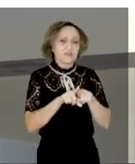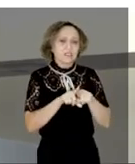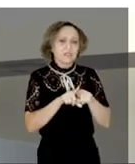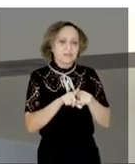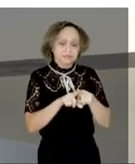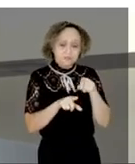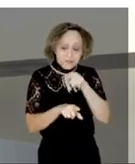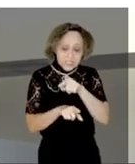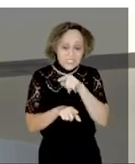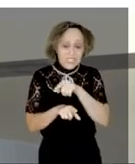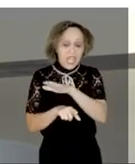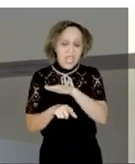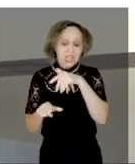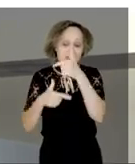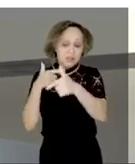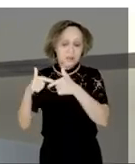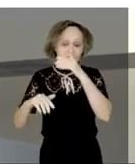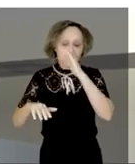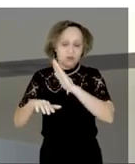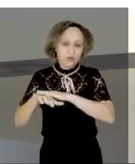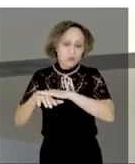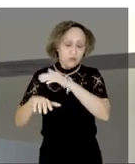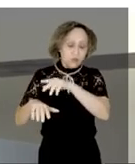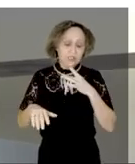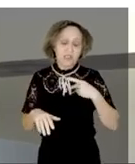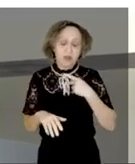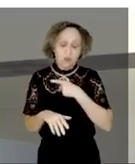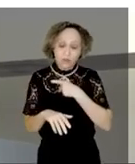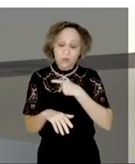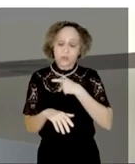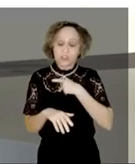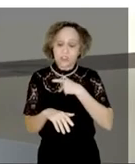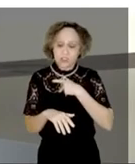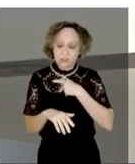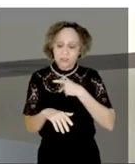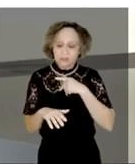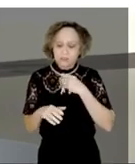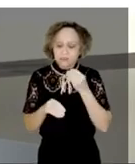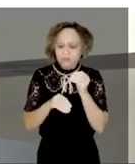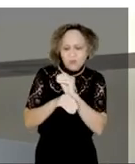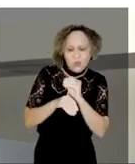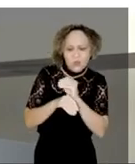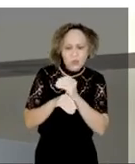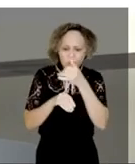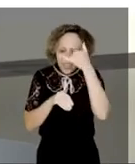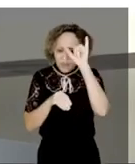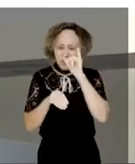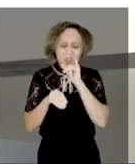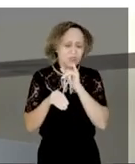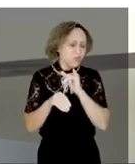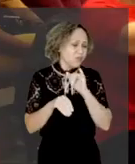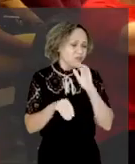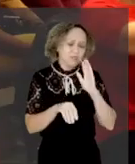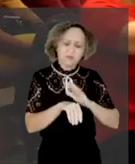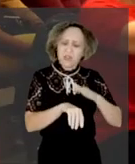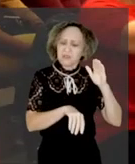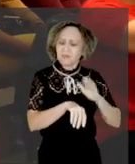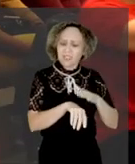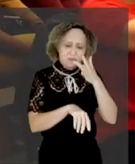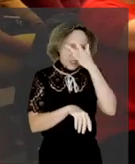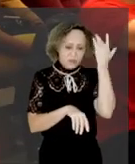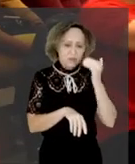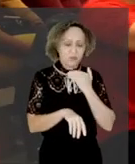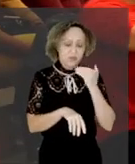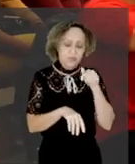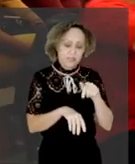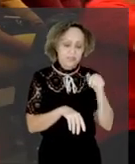sagrado da luta da classe trabalhadora, que é o Sindicato dos Metalúrgicos do ABC, que tem muita